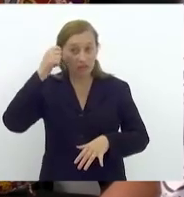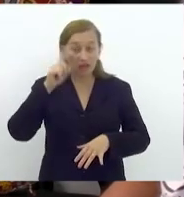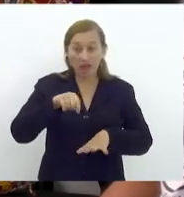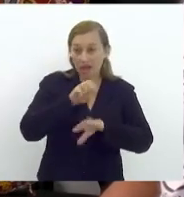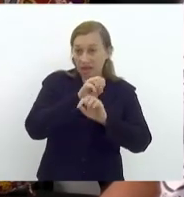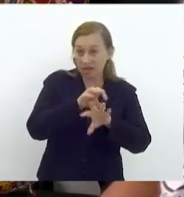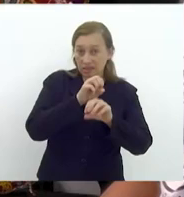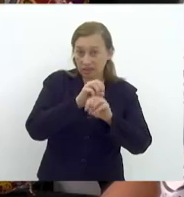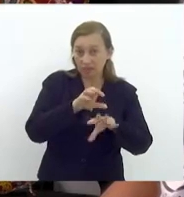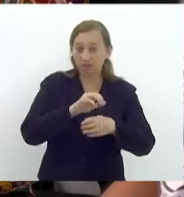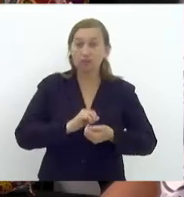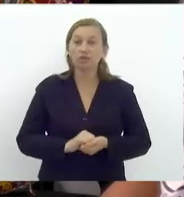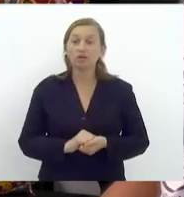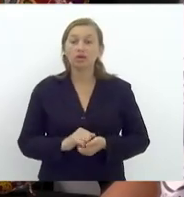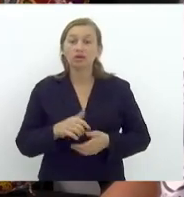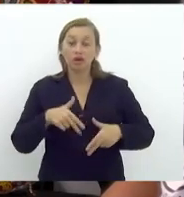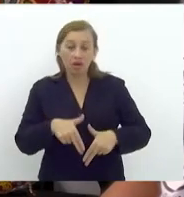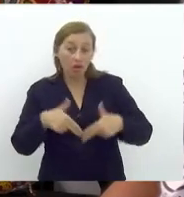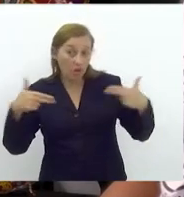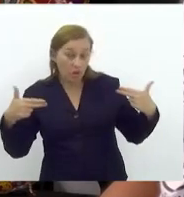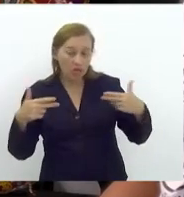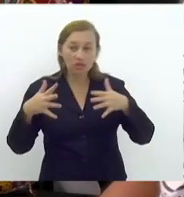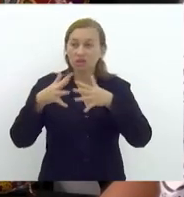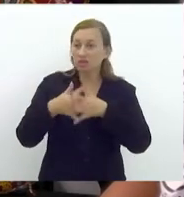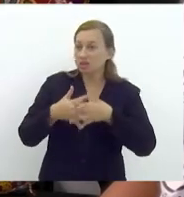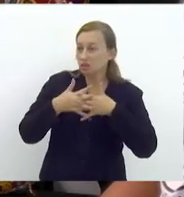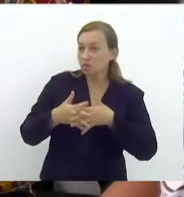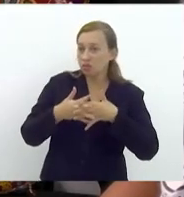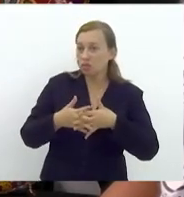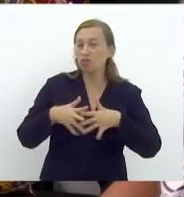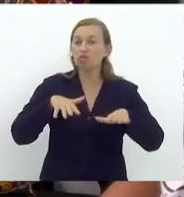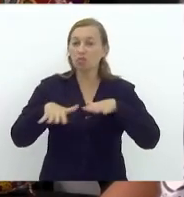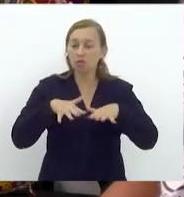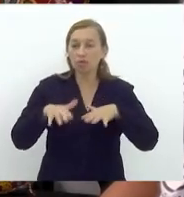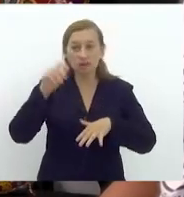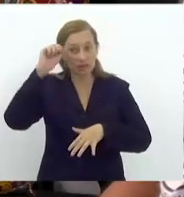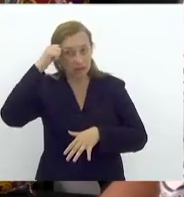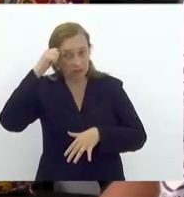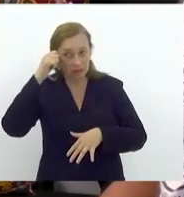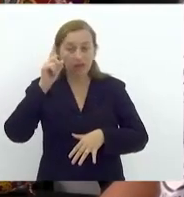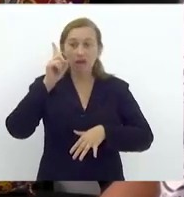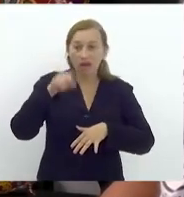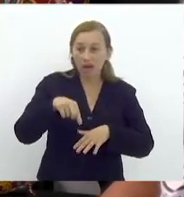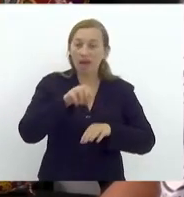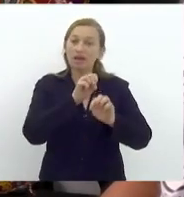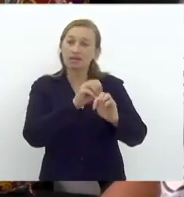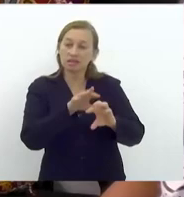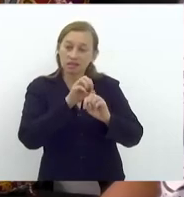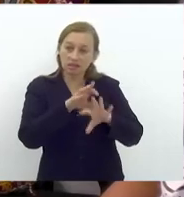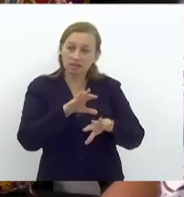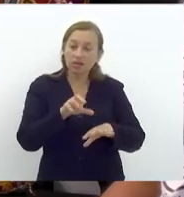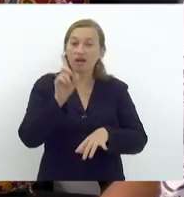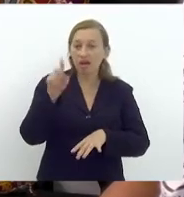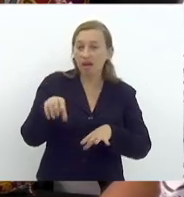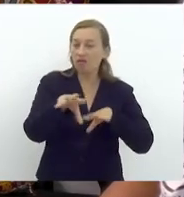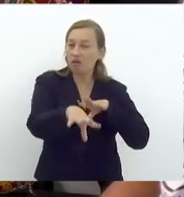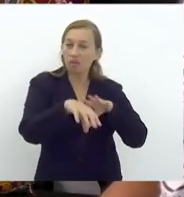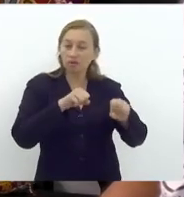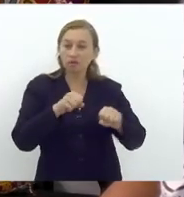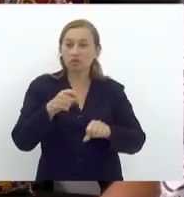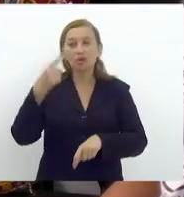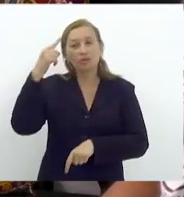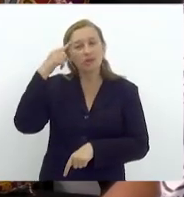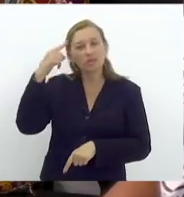né e o hip hop se confunde com o movimento negro o Hip Hop é educador é formador do pensamento